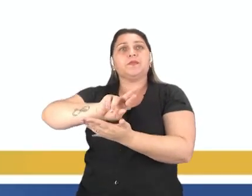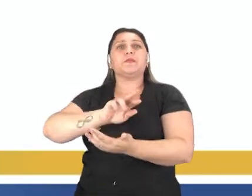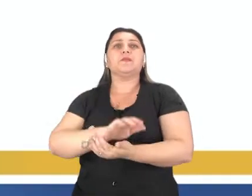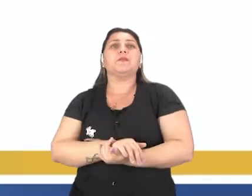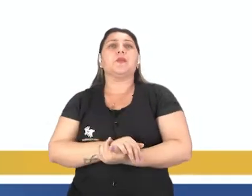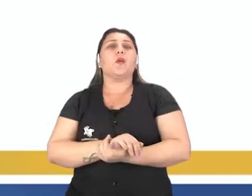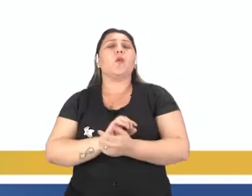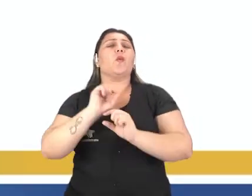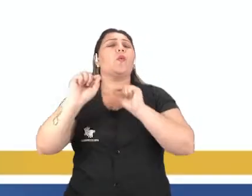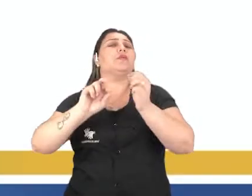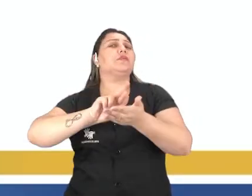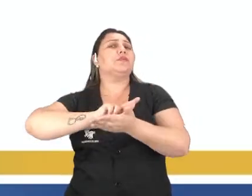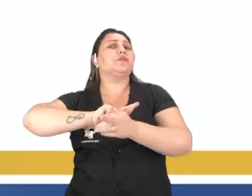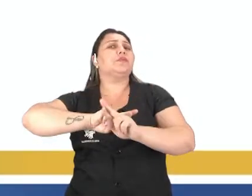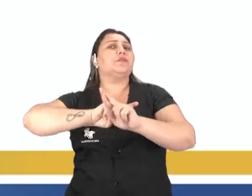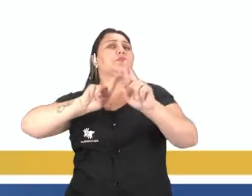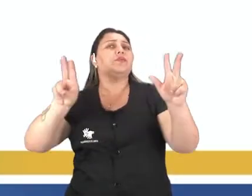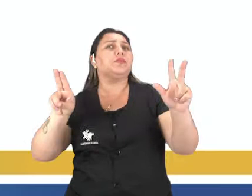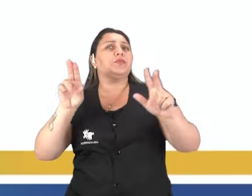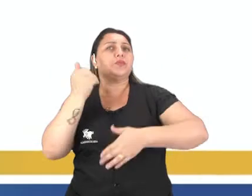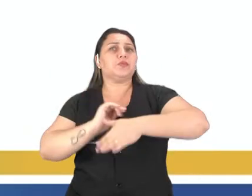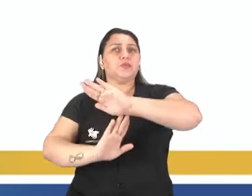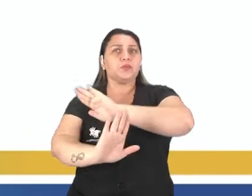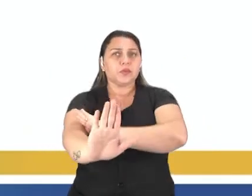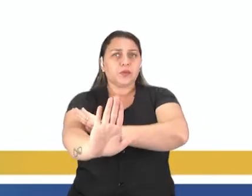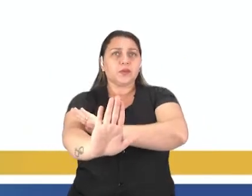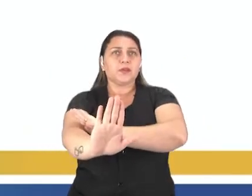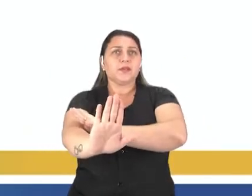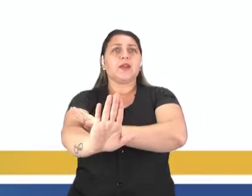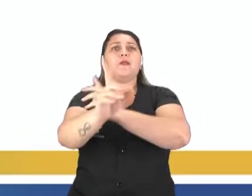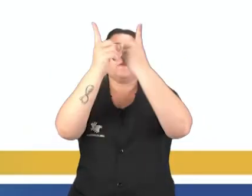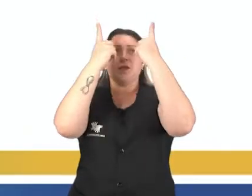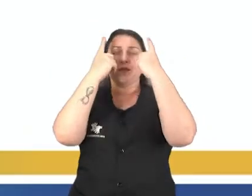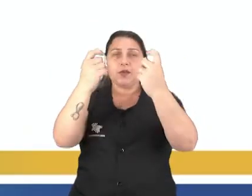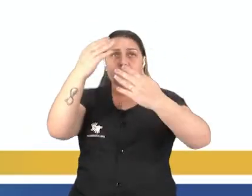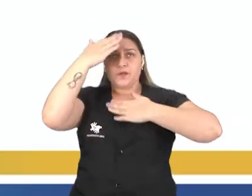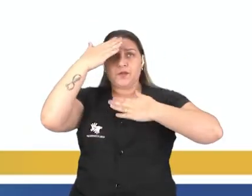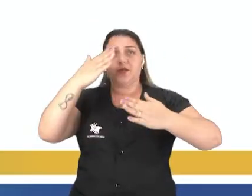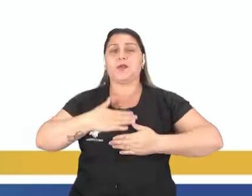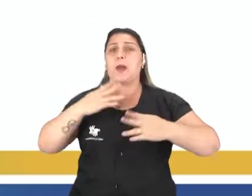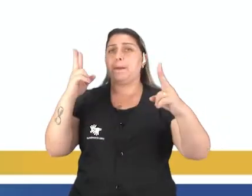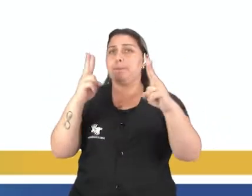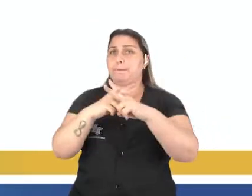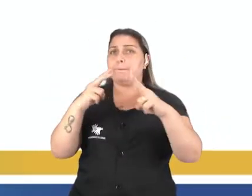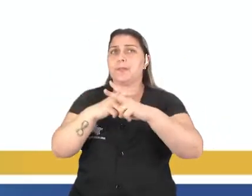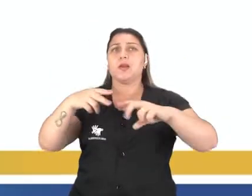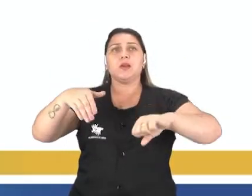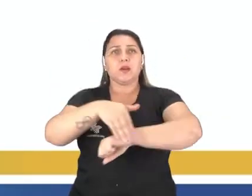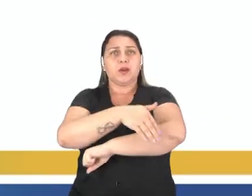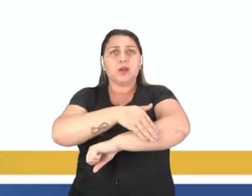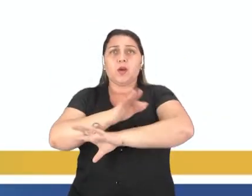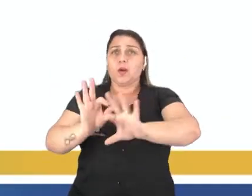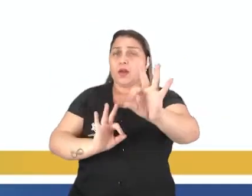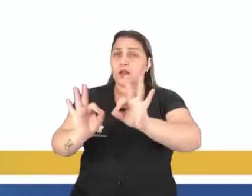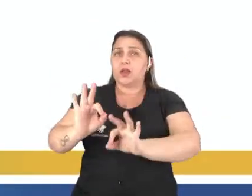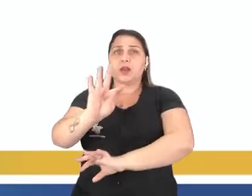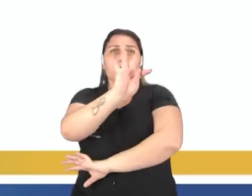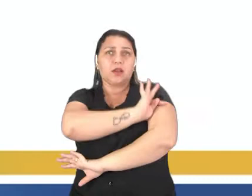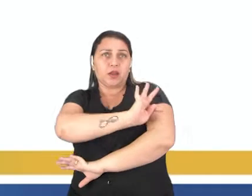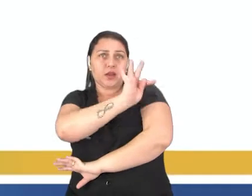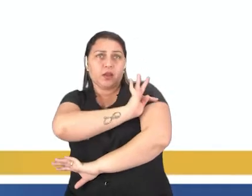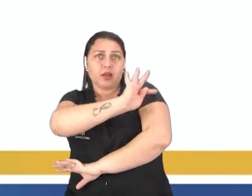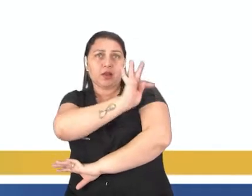né? E o que diferencia as artes marciais da mera violência física, briga de rua, é a organização de